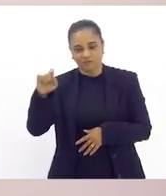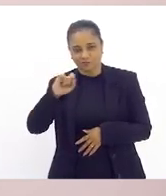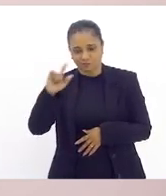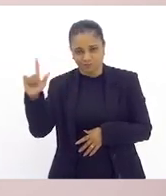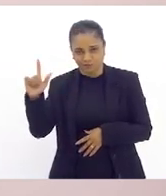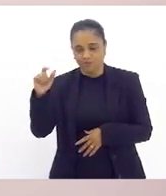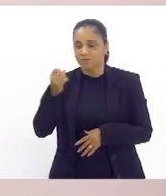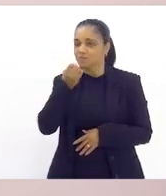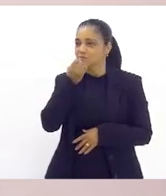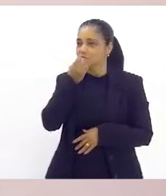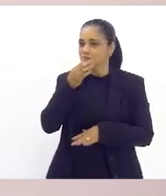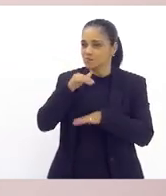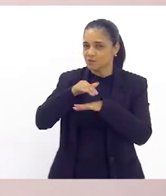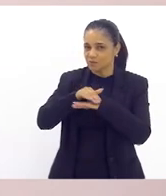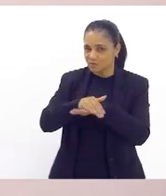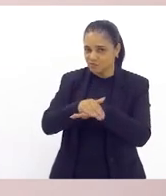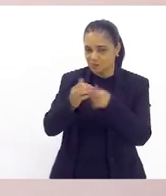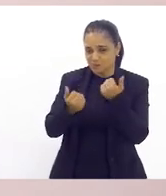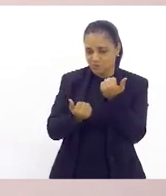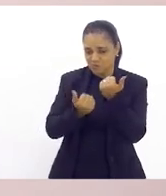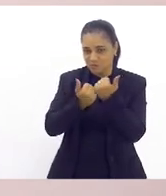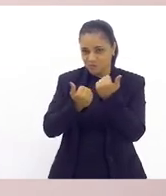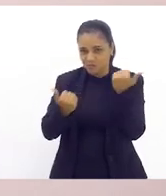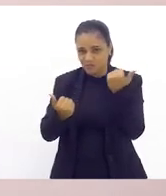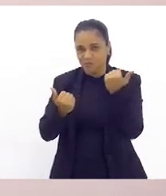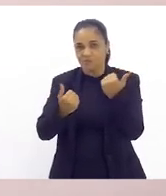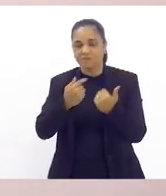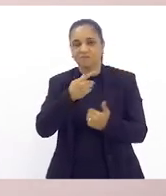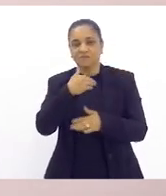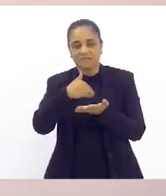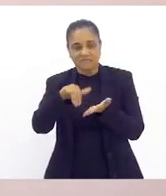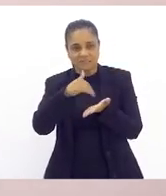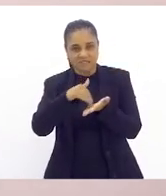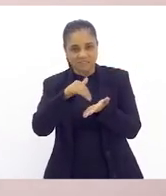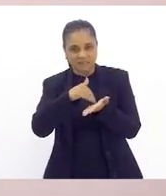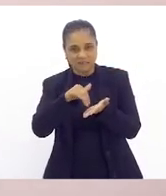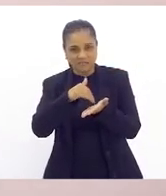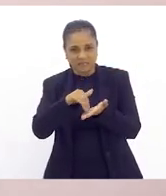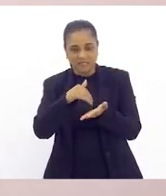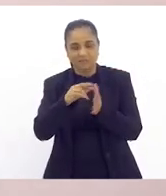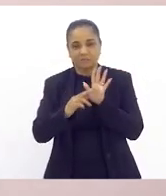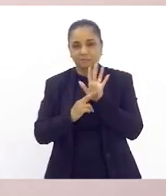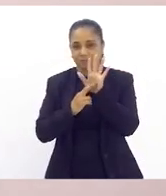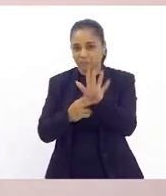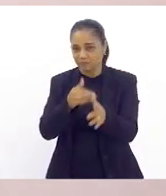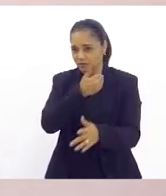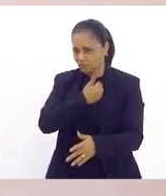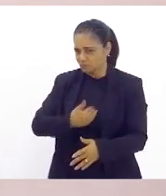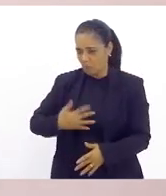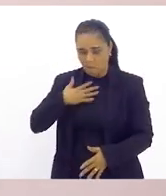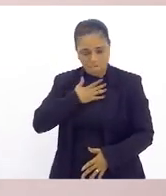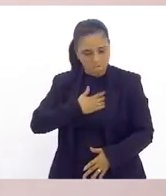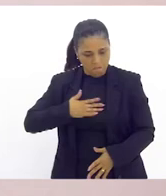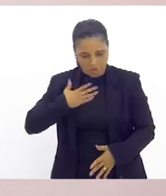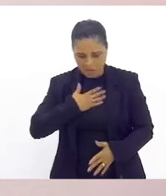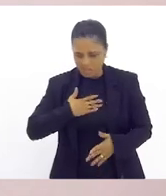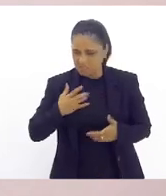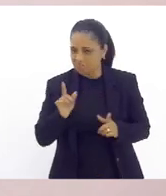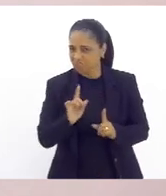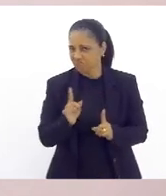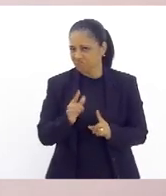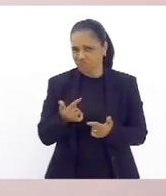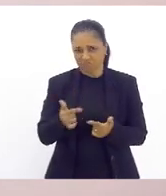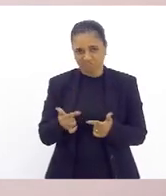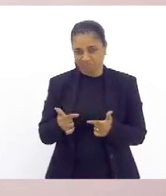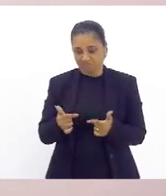ao subsecretário representante do governo dizer que não é um prazer estar aqui para tratar desse assunto